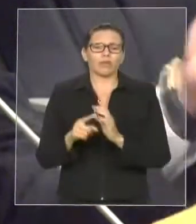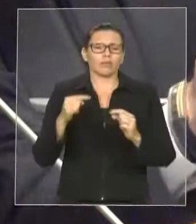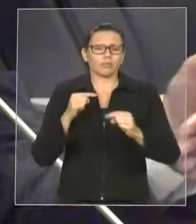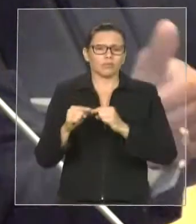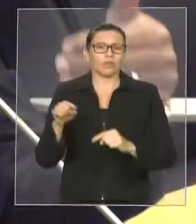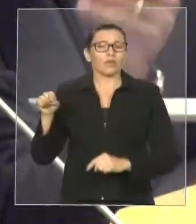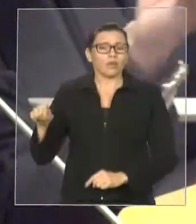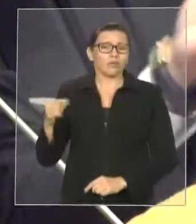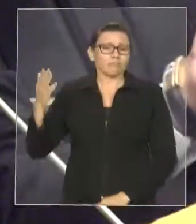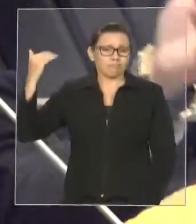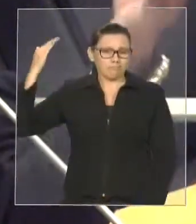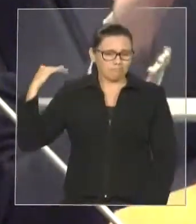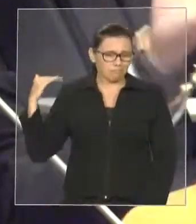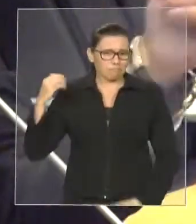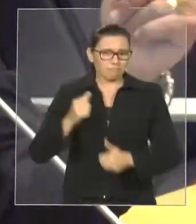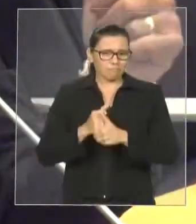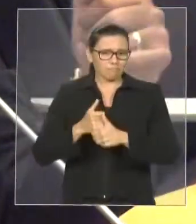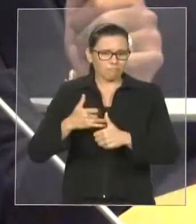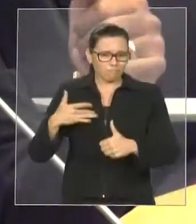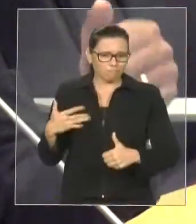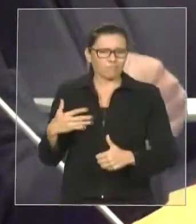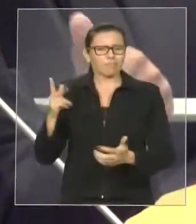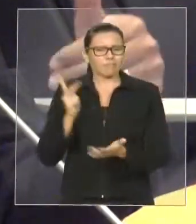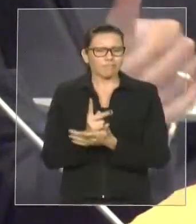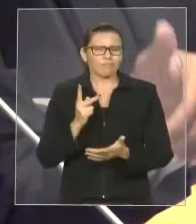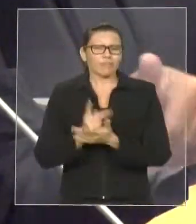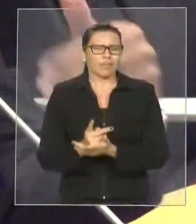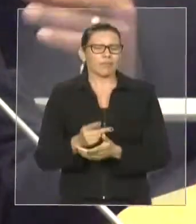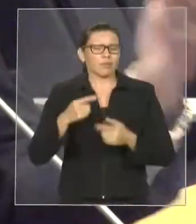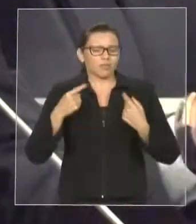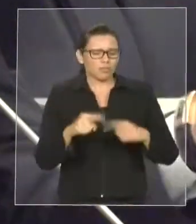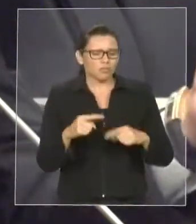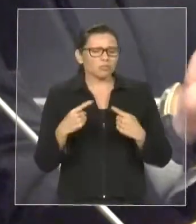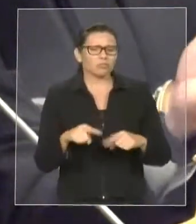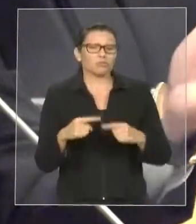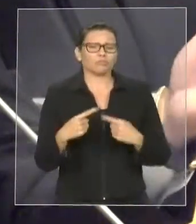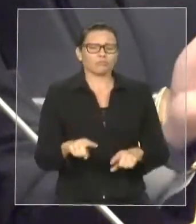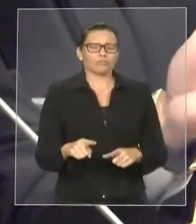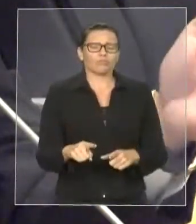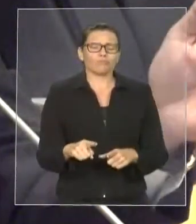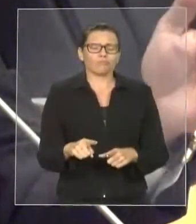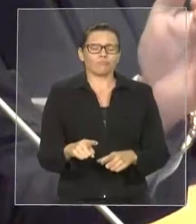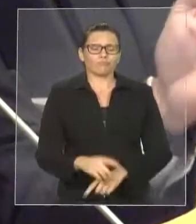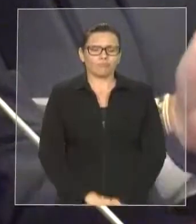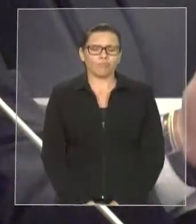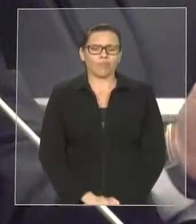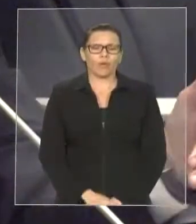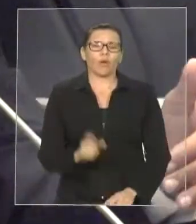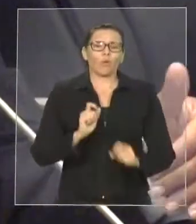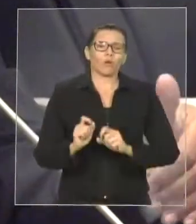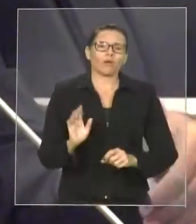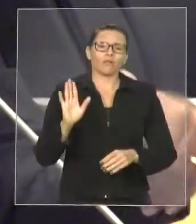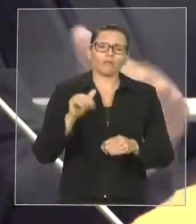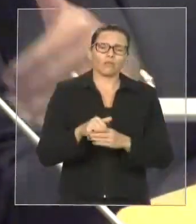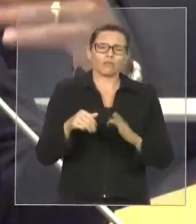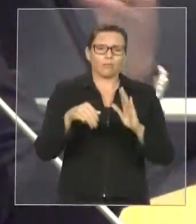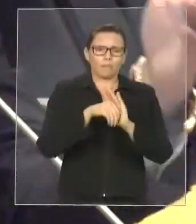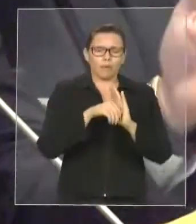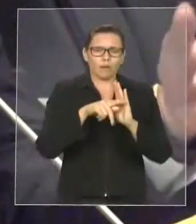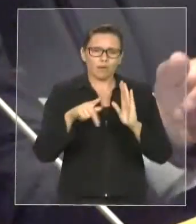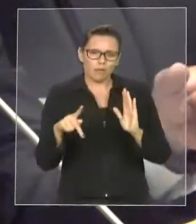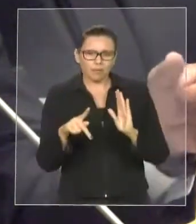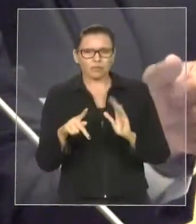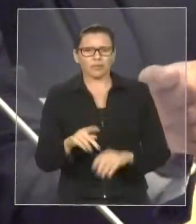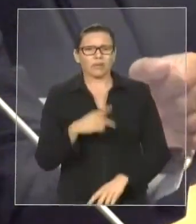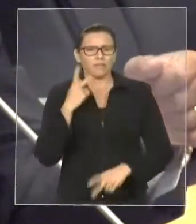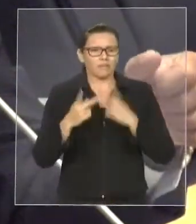à época, no Legislativo Federal, era um grande crítico de medidas provisórias. E hoje ele é o